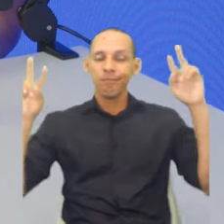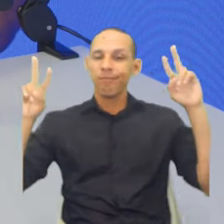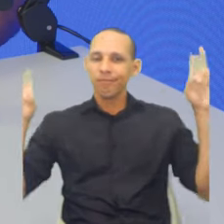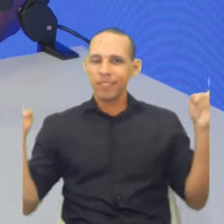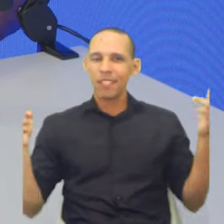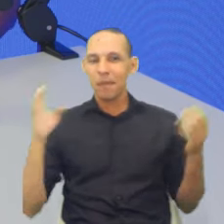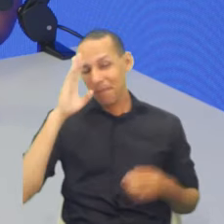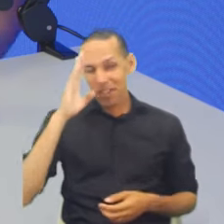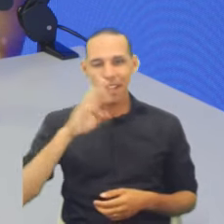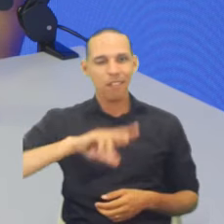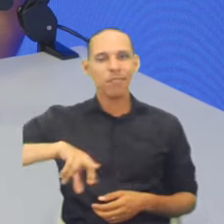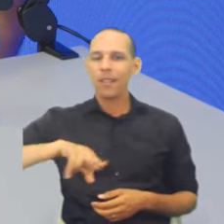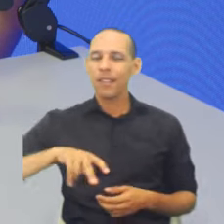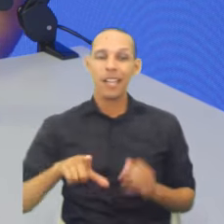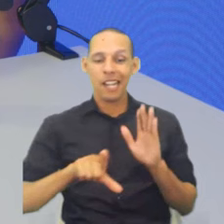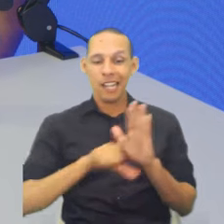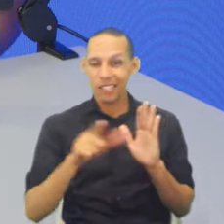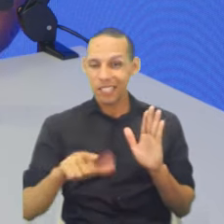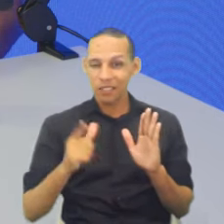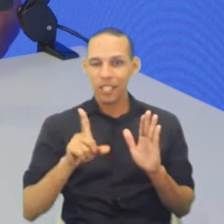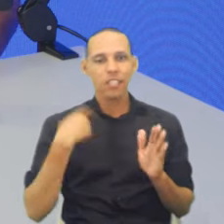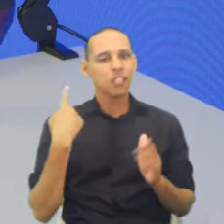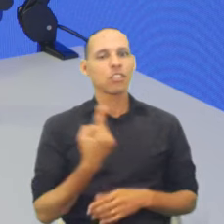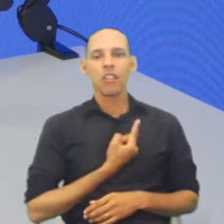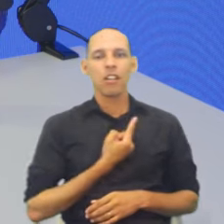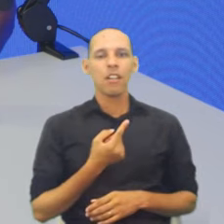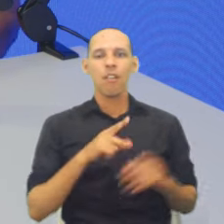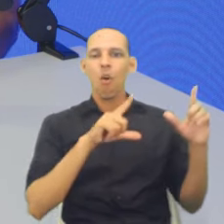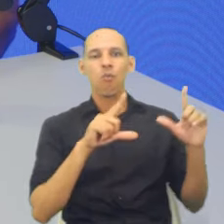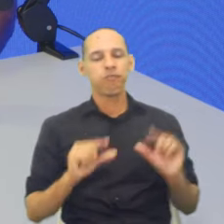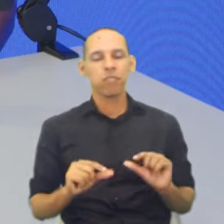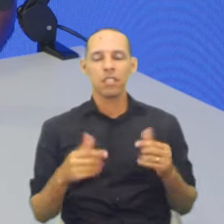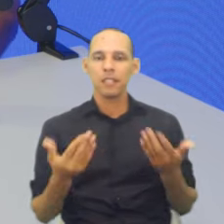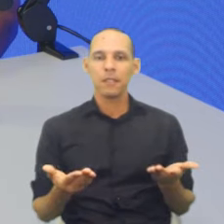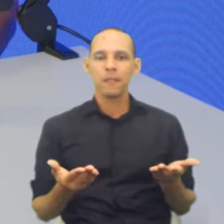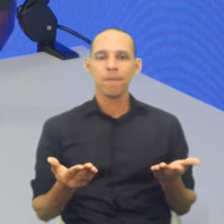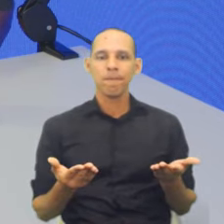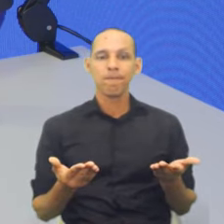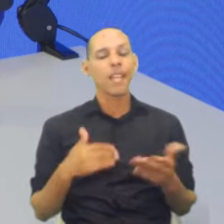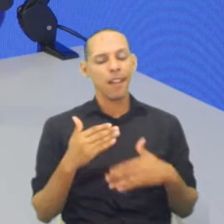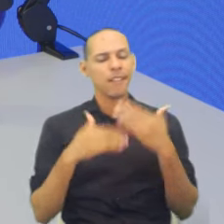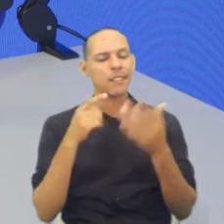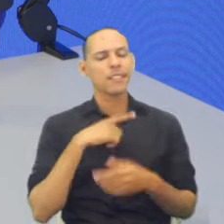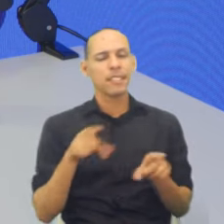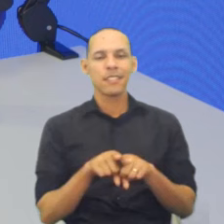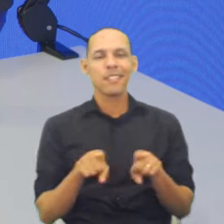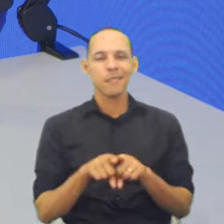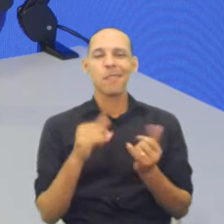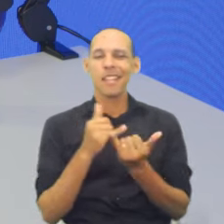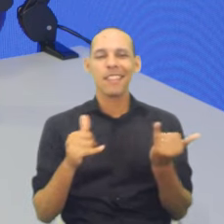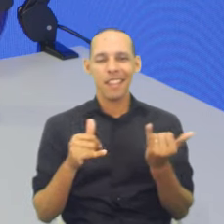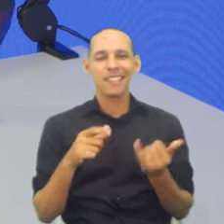prioridade e se não fosse a lei a gente teria menos força ainda De toda forma tem avanços Como eu disse né cumprimos metade então